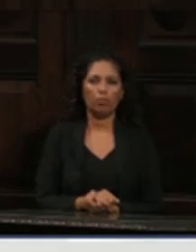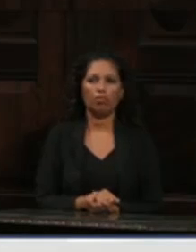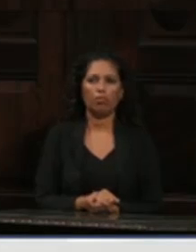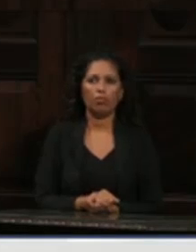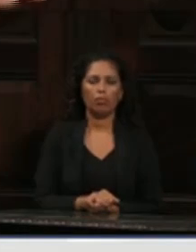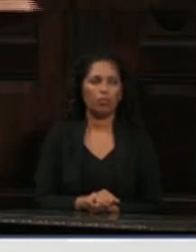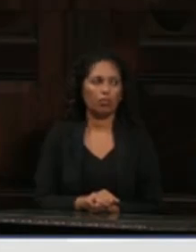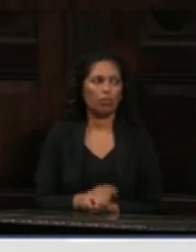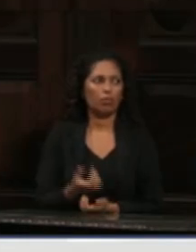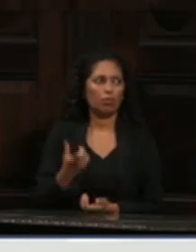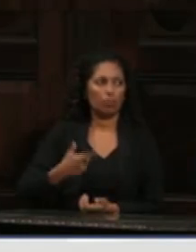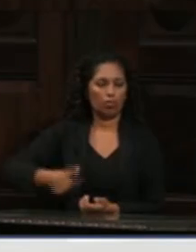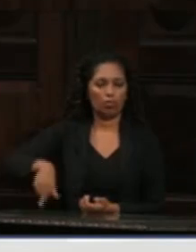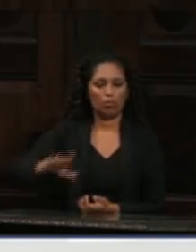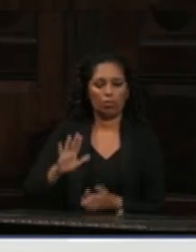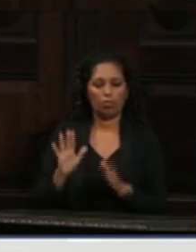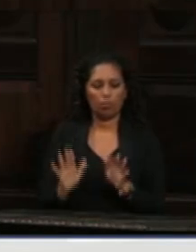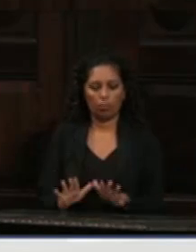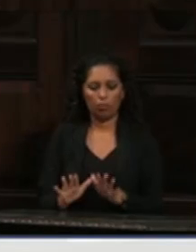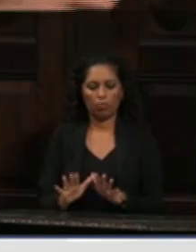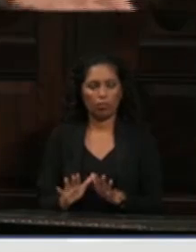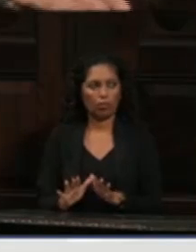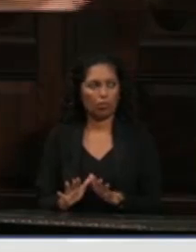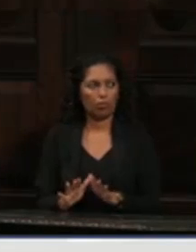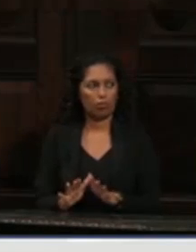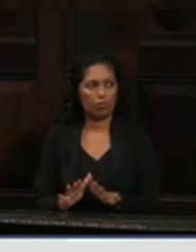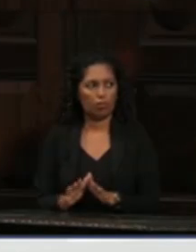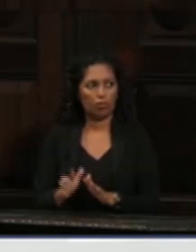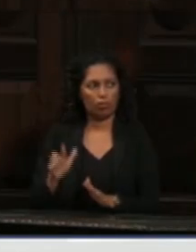nós estamos